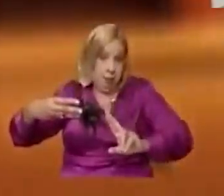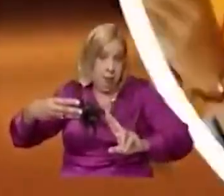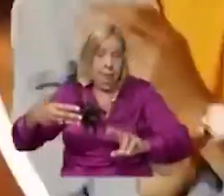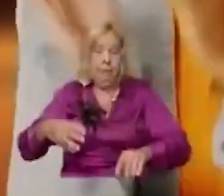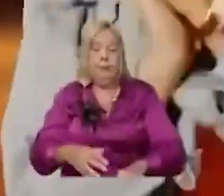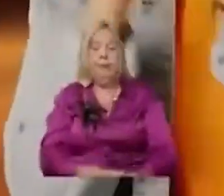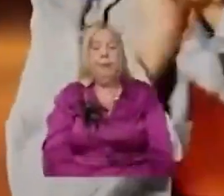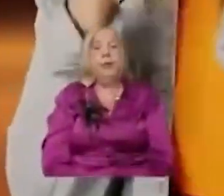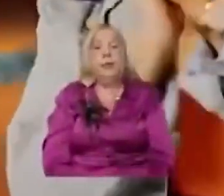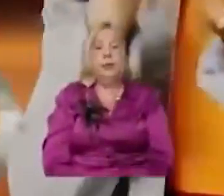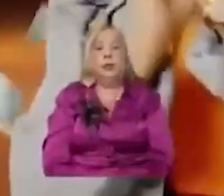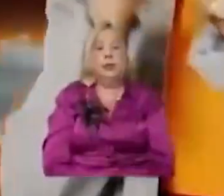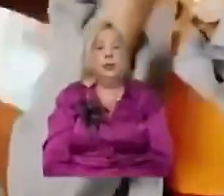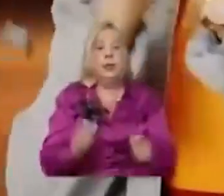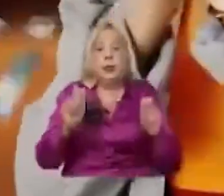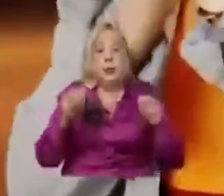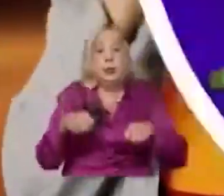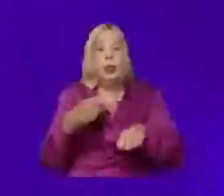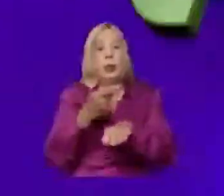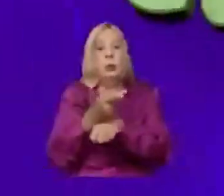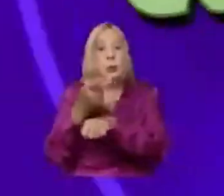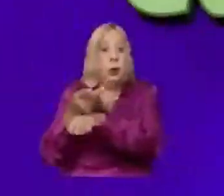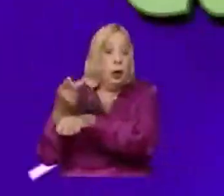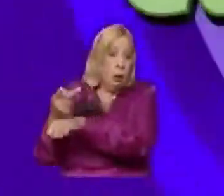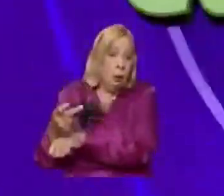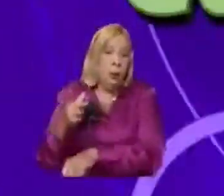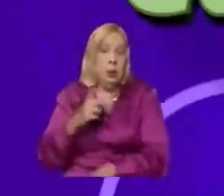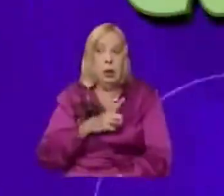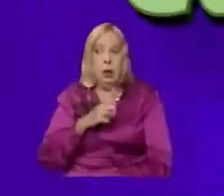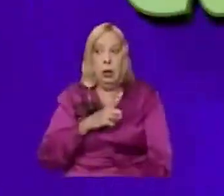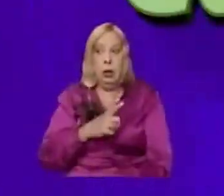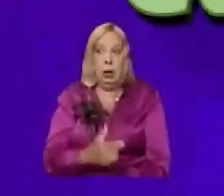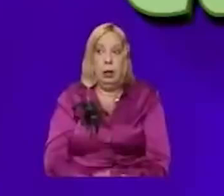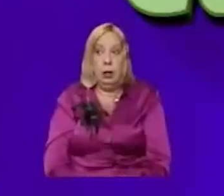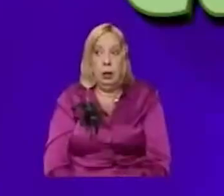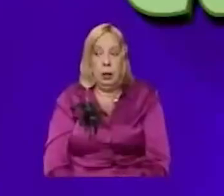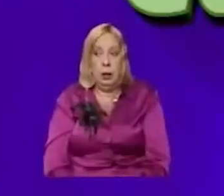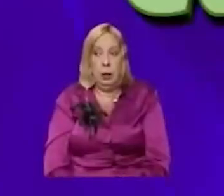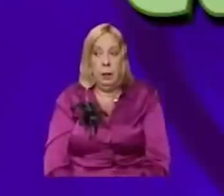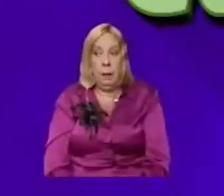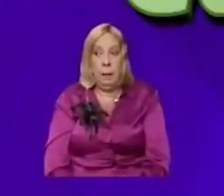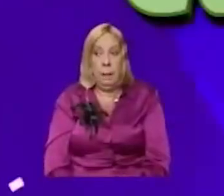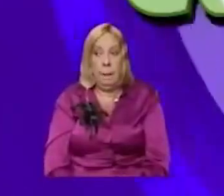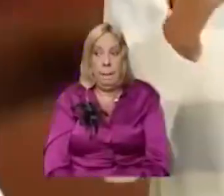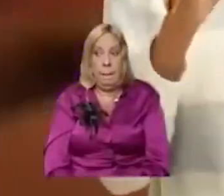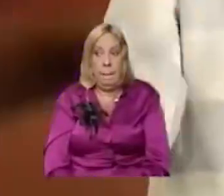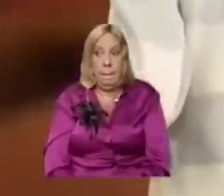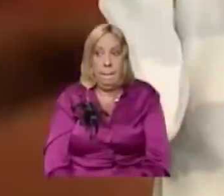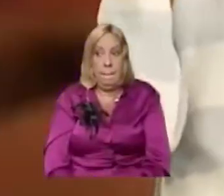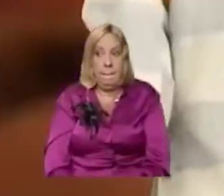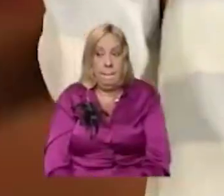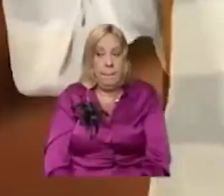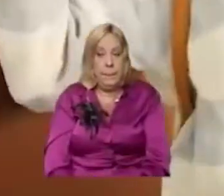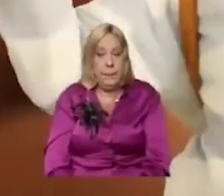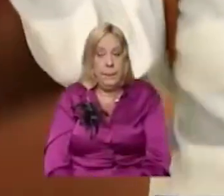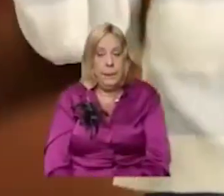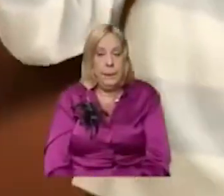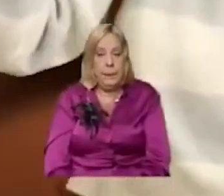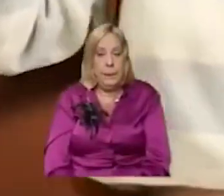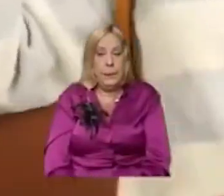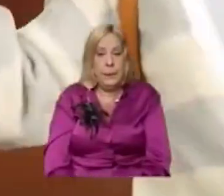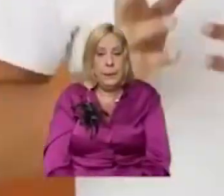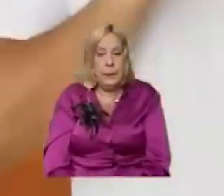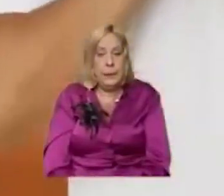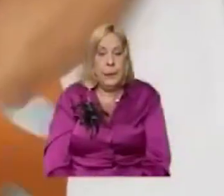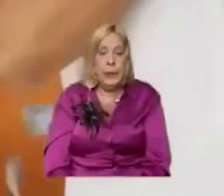5, tem 6, tem 7, tem 100 mil reais. Corre pra comprar seu Caju Capim. Tem mais 30 prêmios de 500 reais. E no